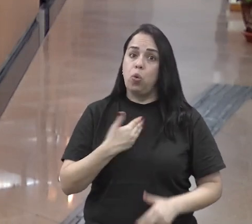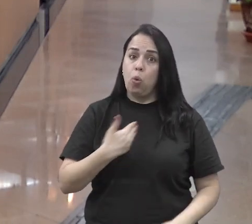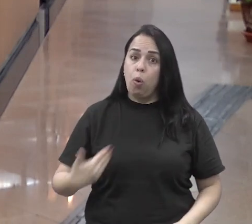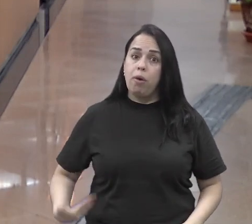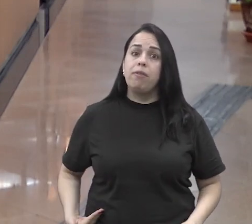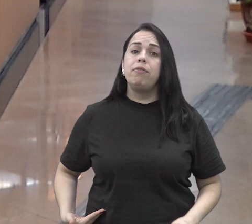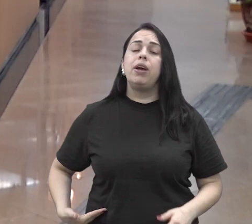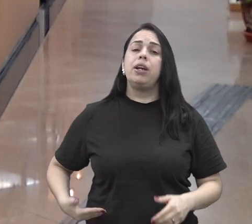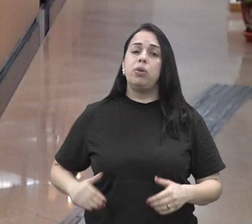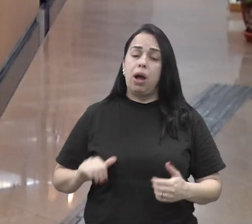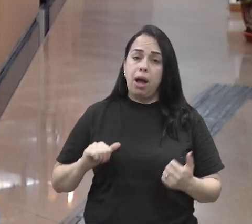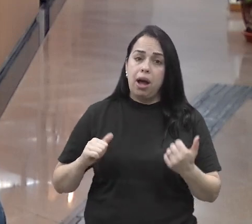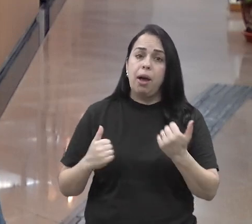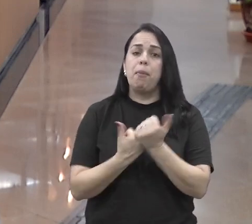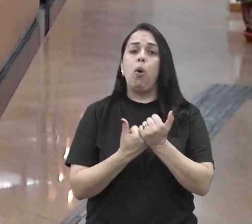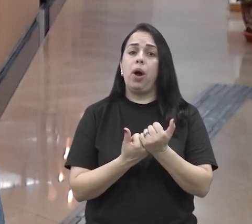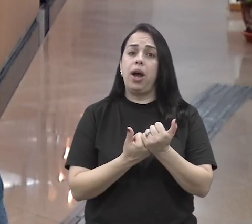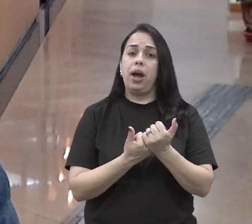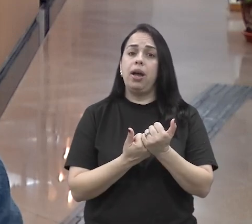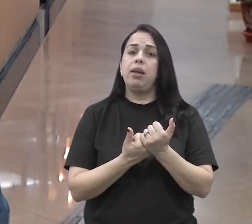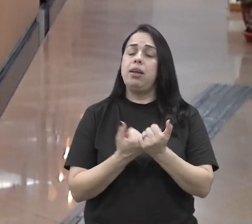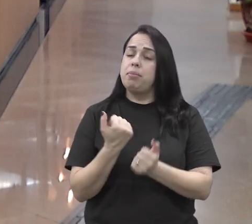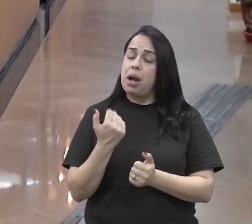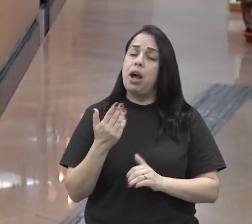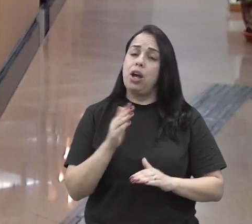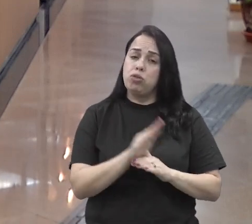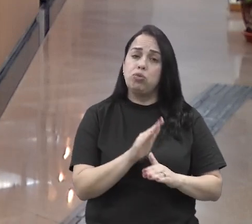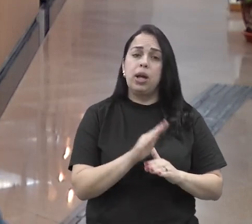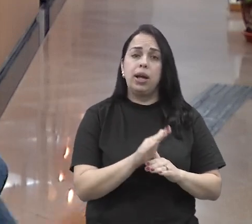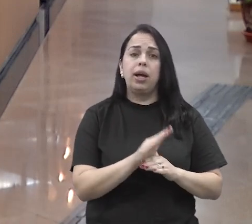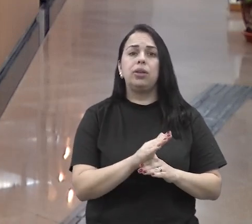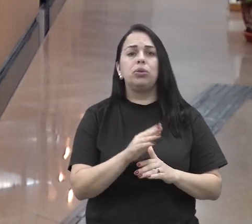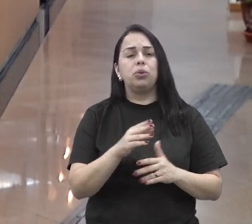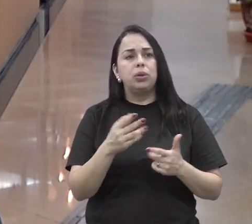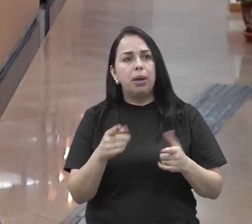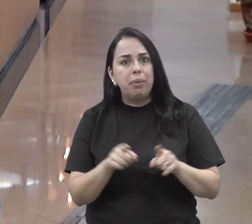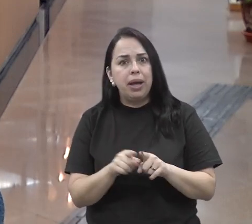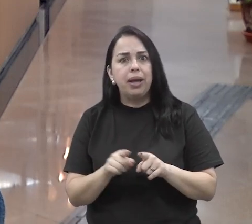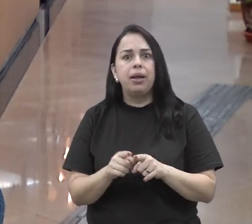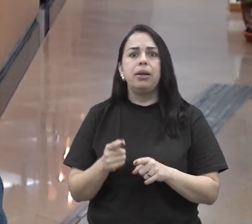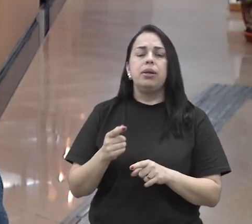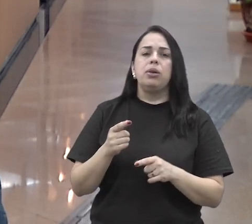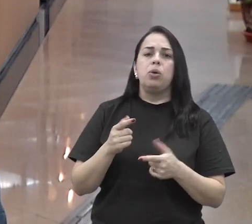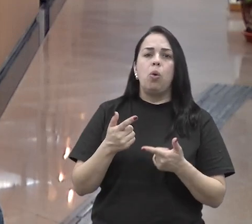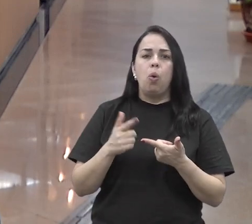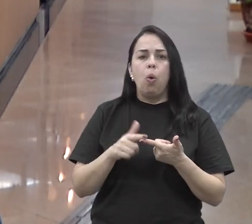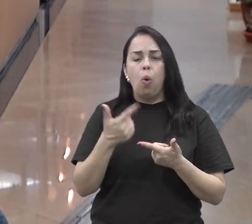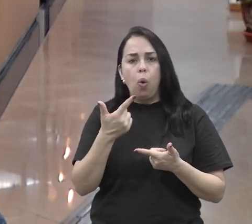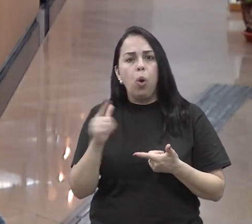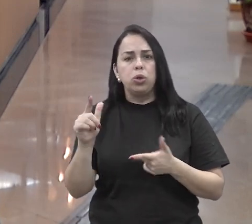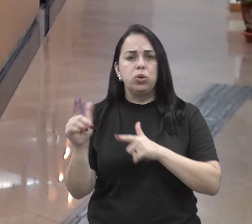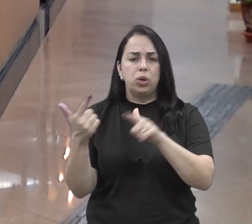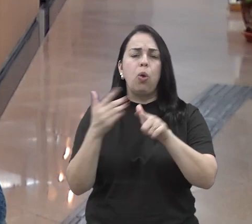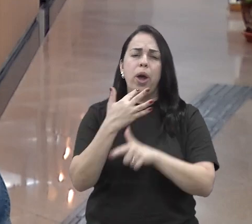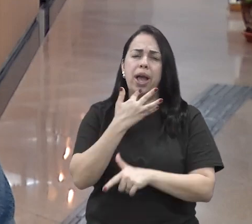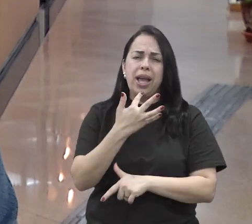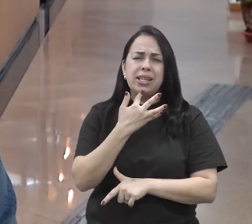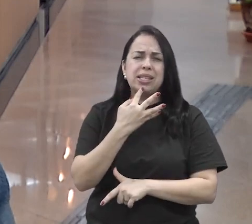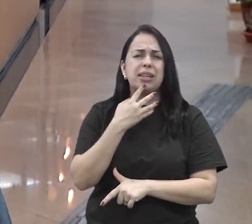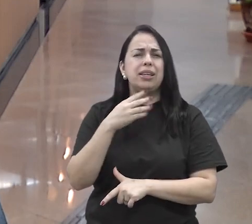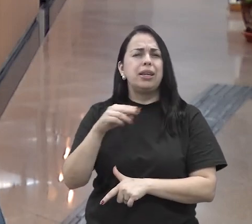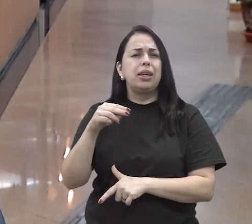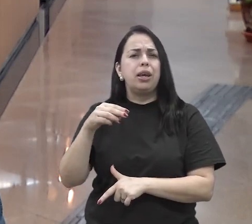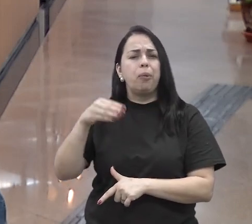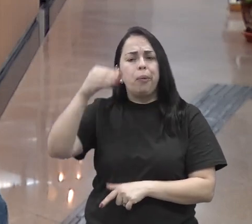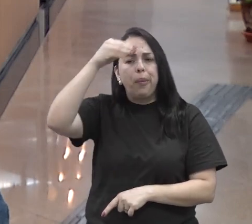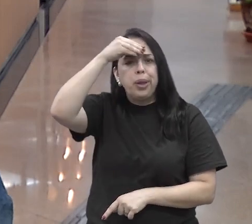auxílio para essa família, para poder ajudar na criação dos netos? Tem outras que a gente acabou conhecendo que acaba ficando